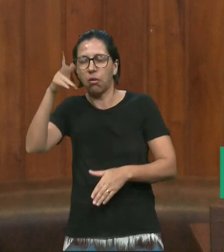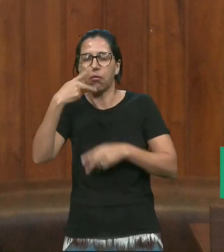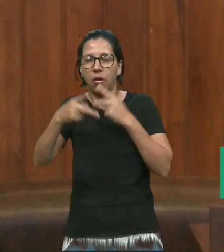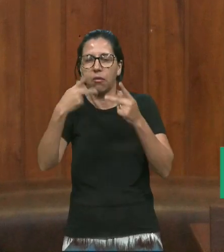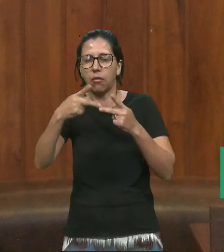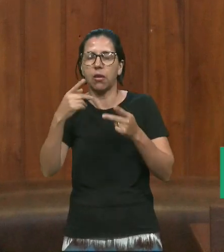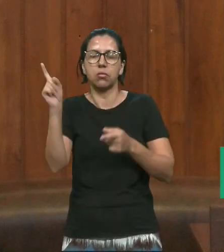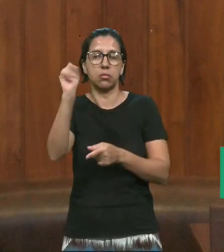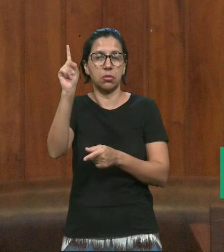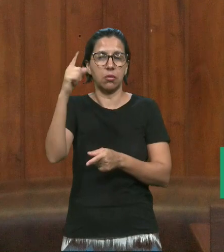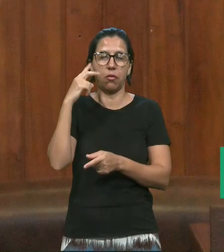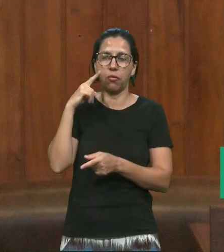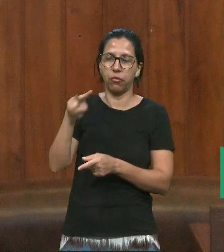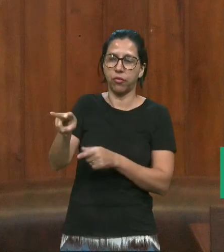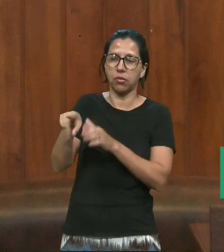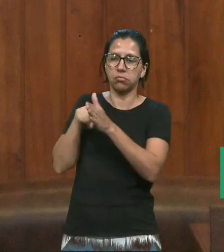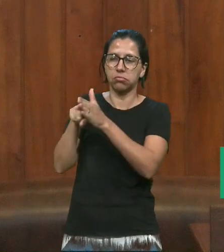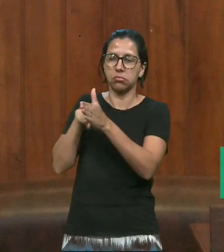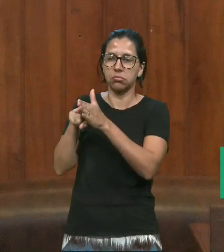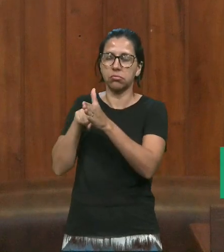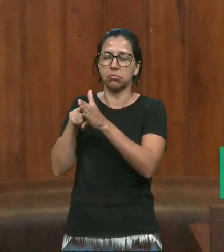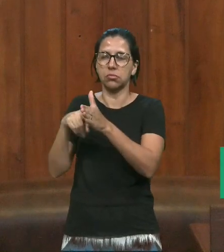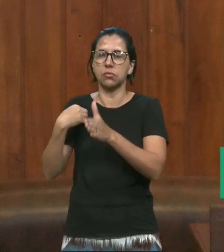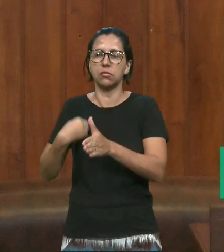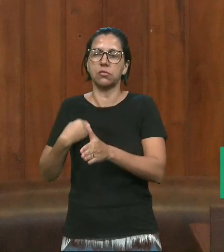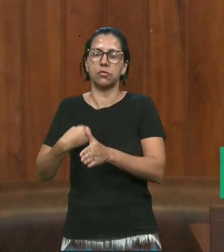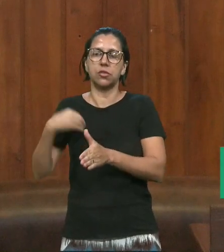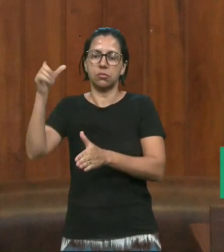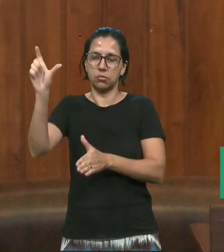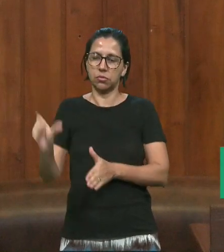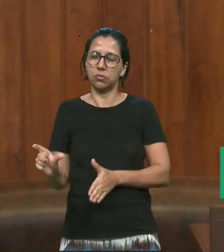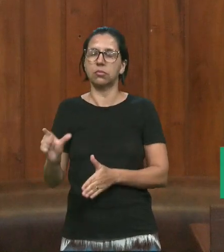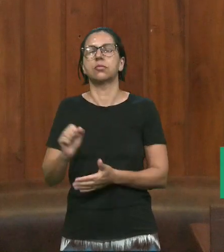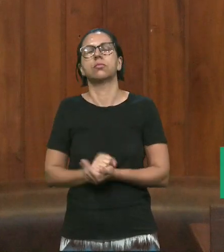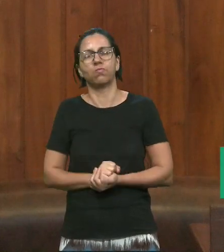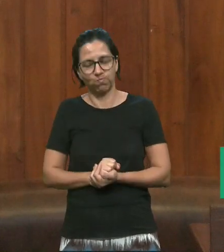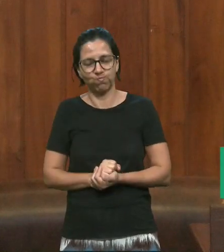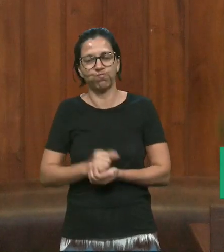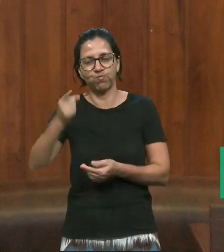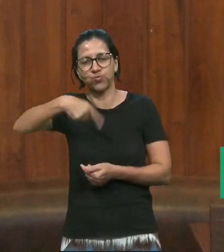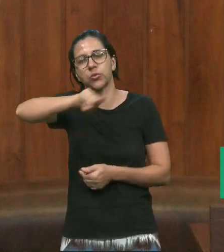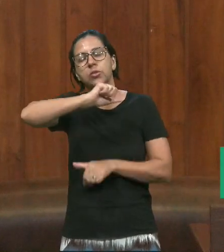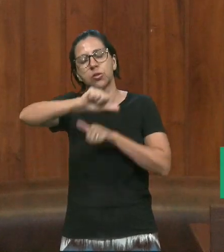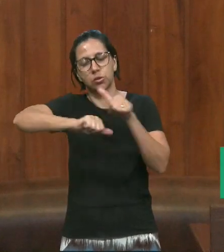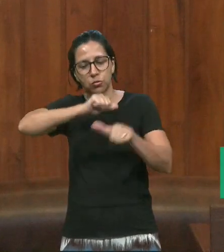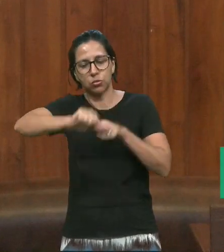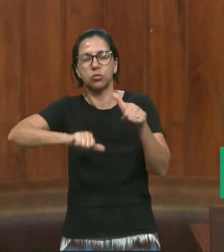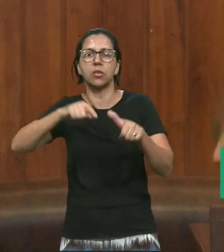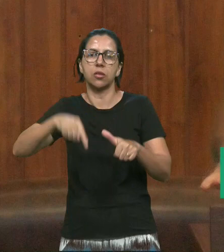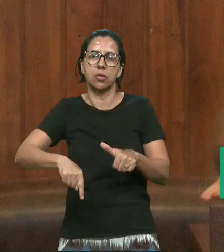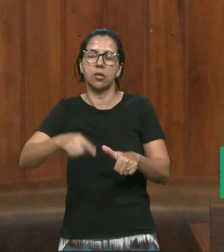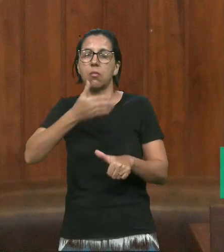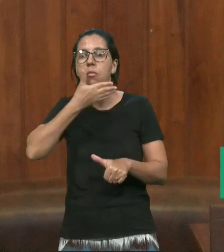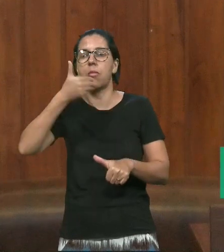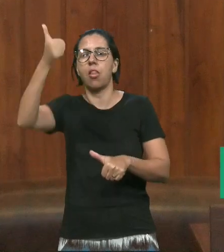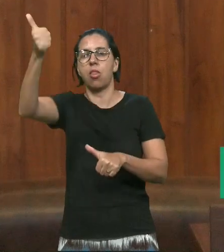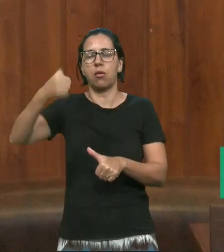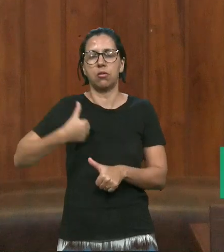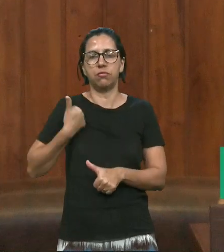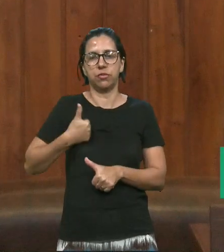ações. Só assim nós vamos conseguir mudar a nossa cidade, né? E vocês terão uma qualidade de vida